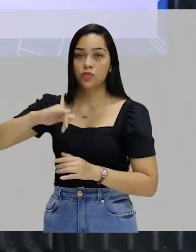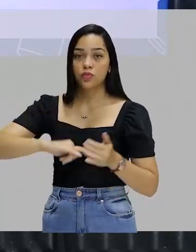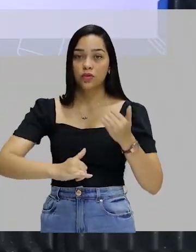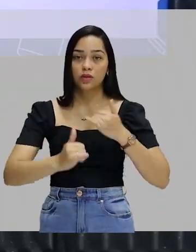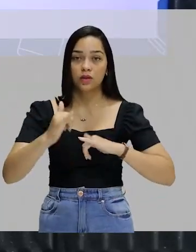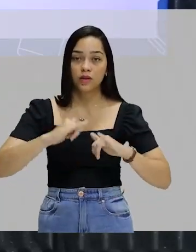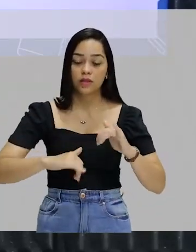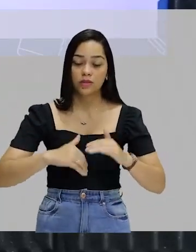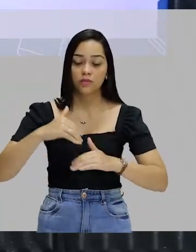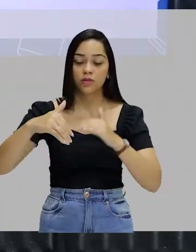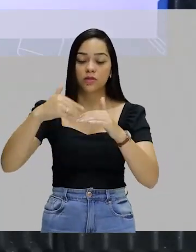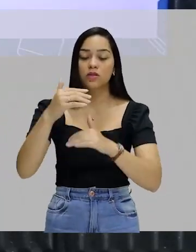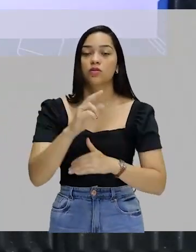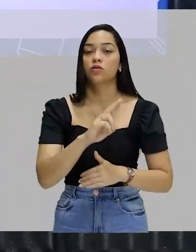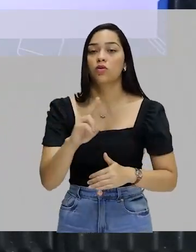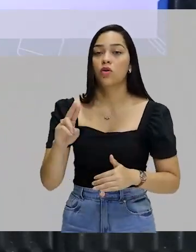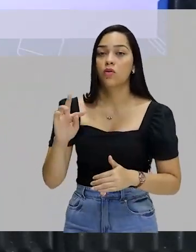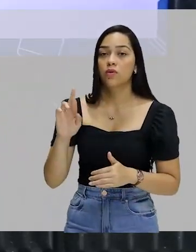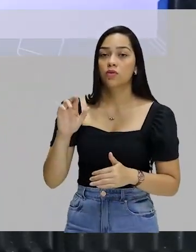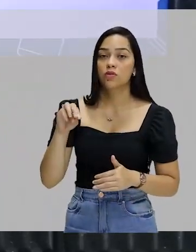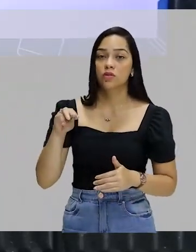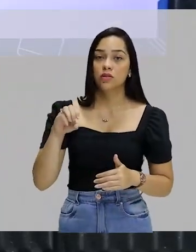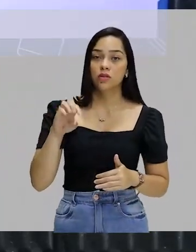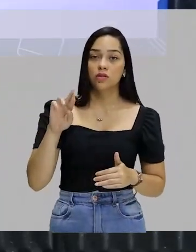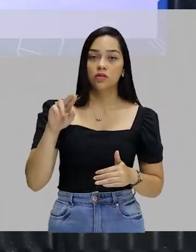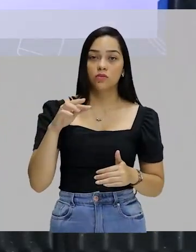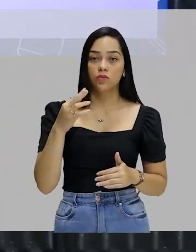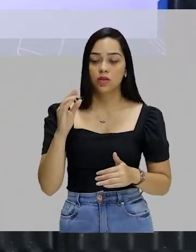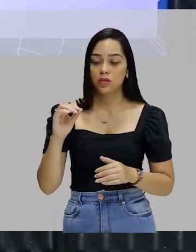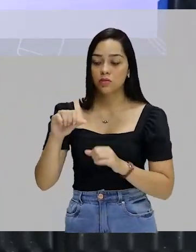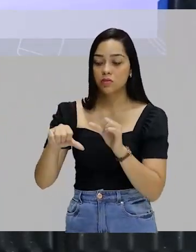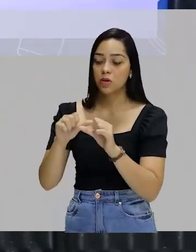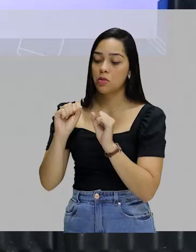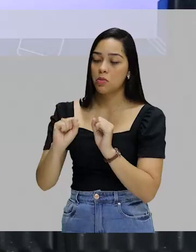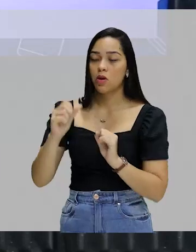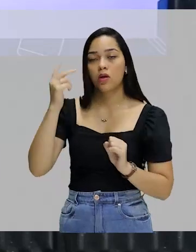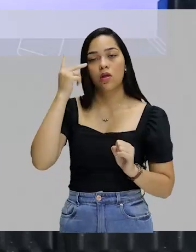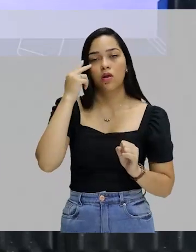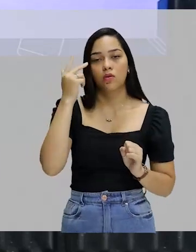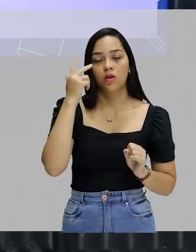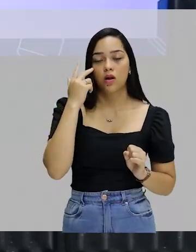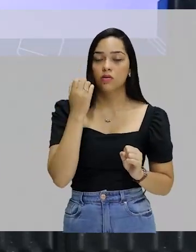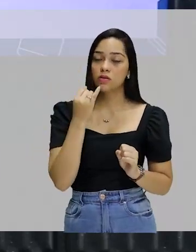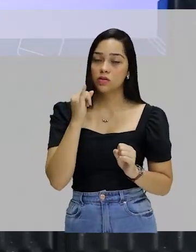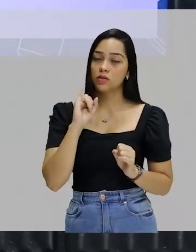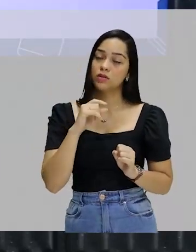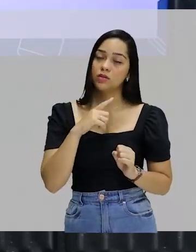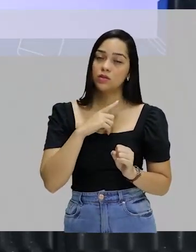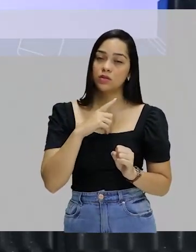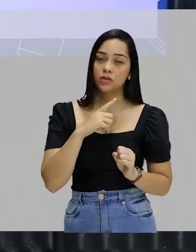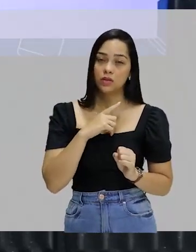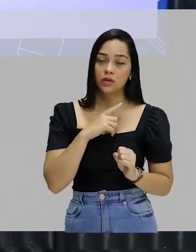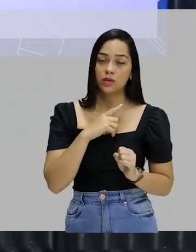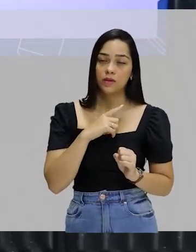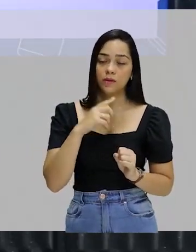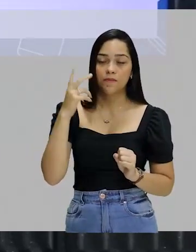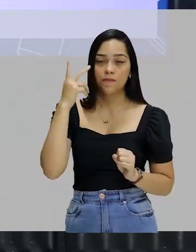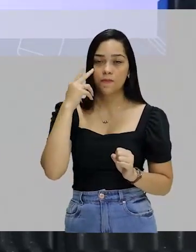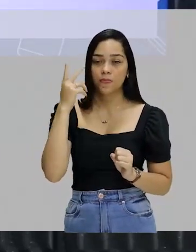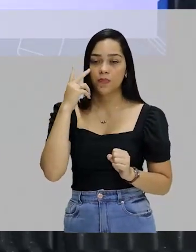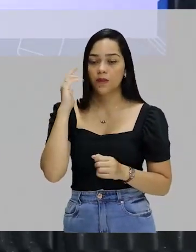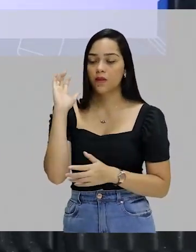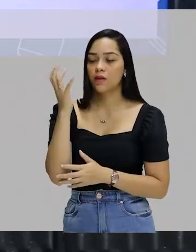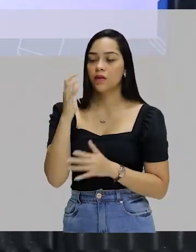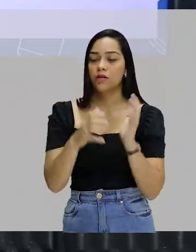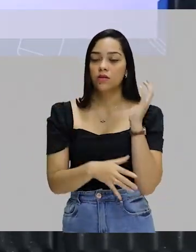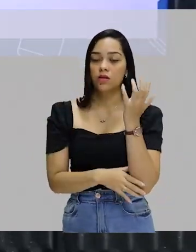E esse processo chamamos de transmutação, que pode ser natural, né, se ocorrer naturalmente na